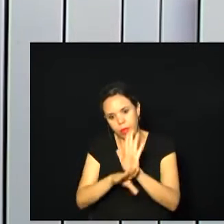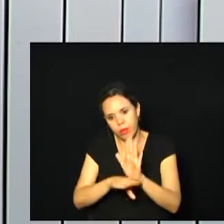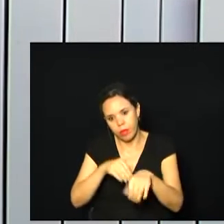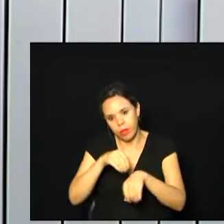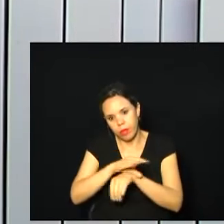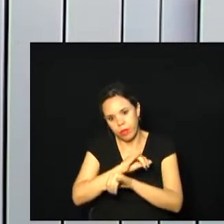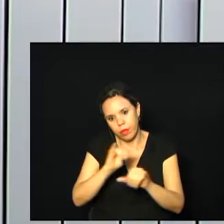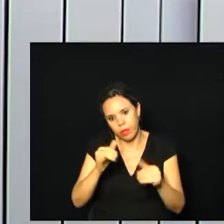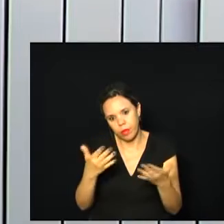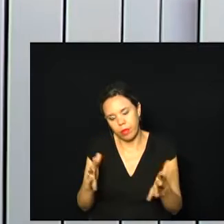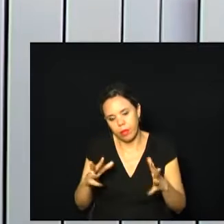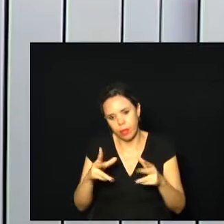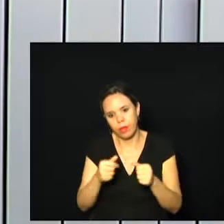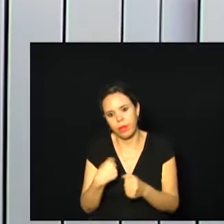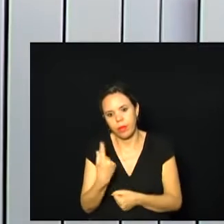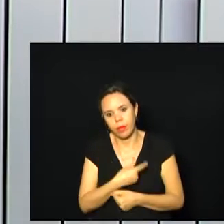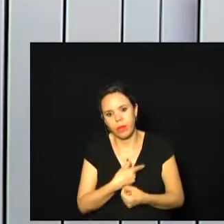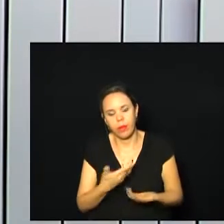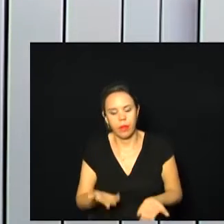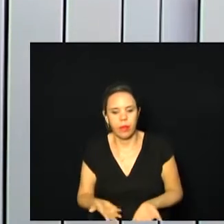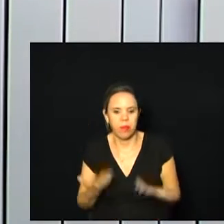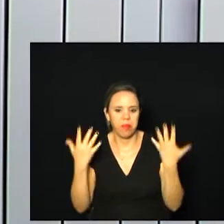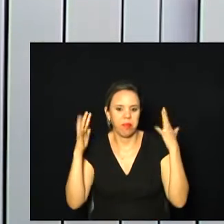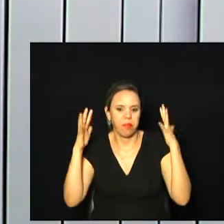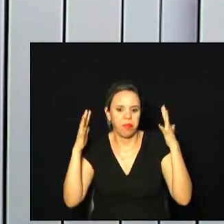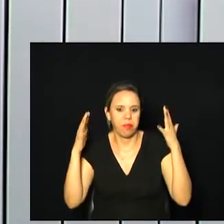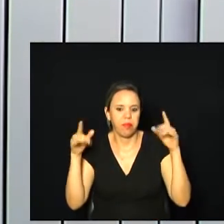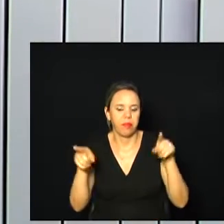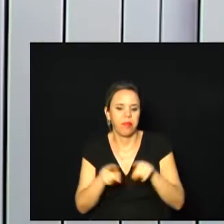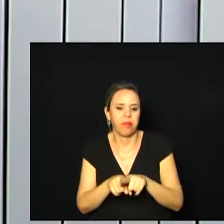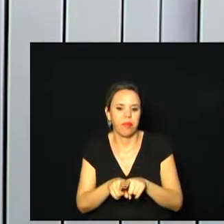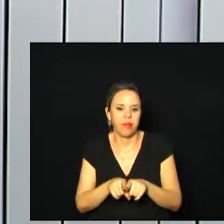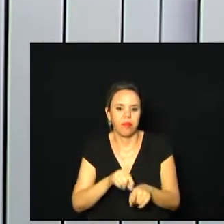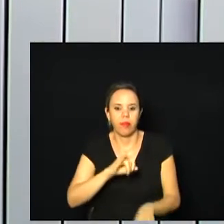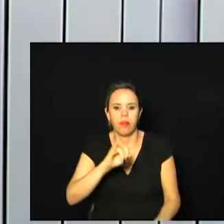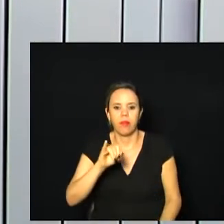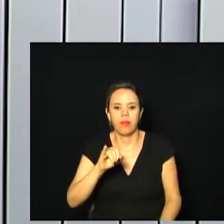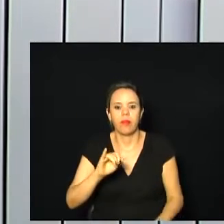as informações para todos nós. E parabéns também aí para o